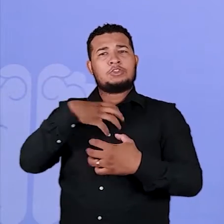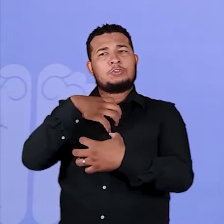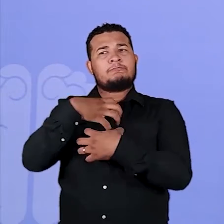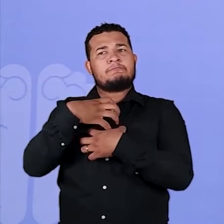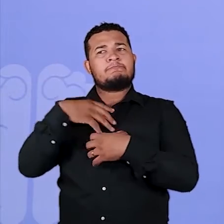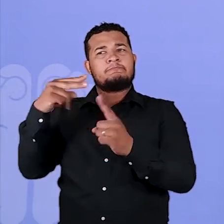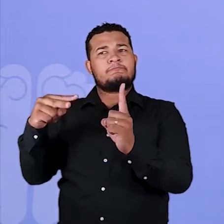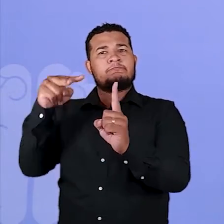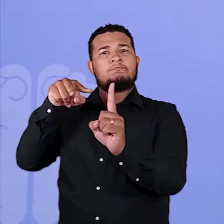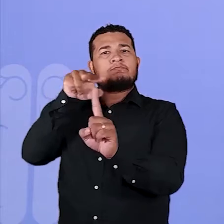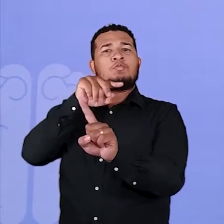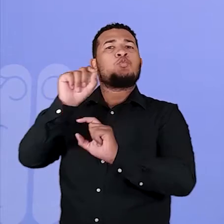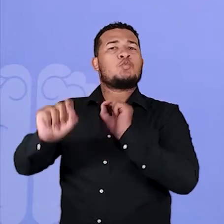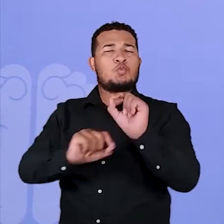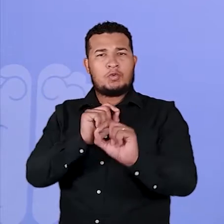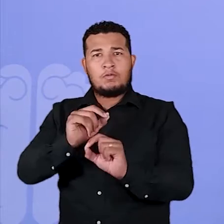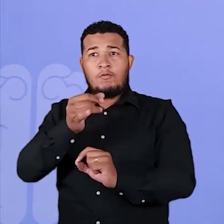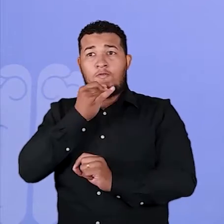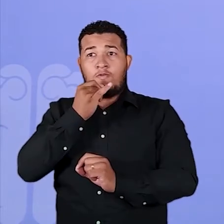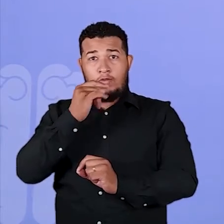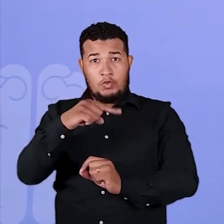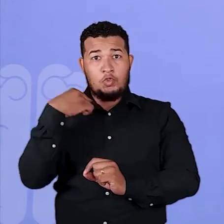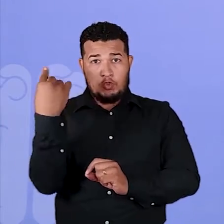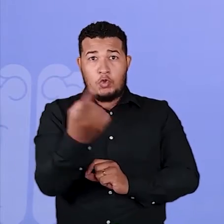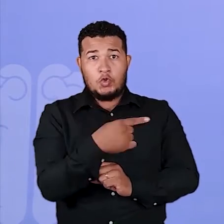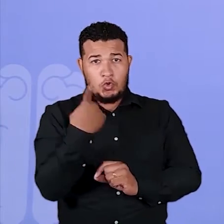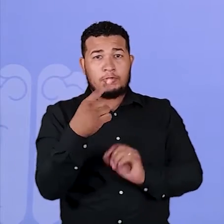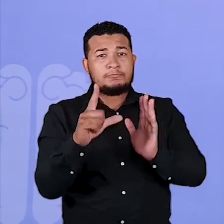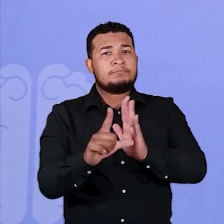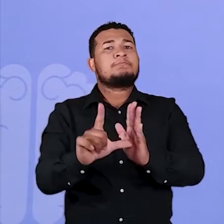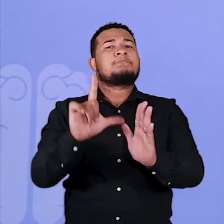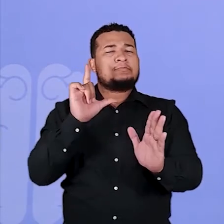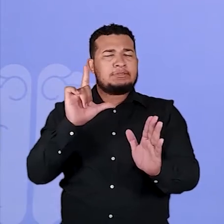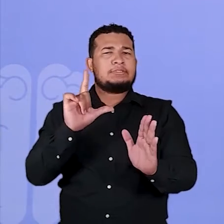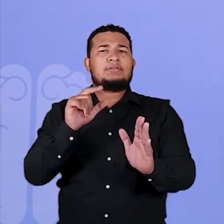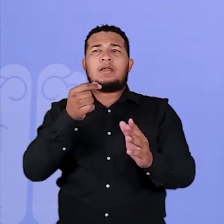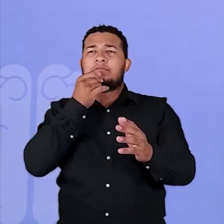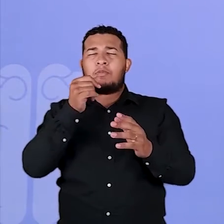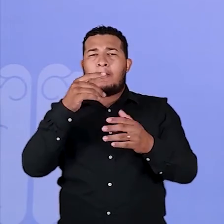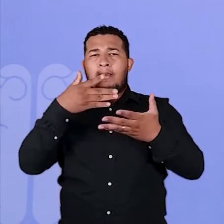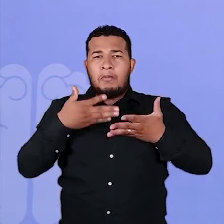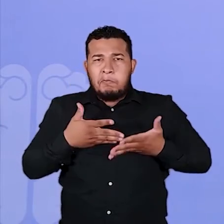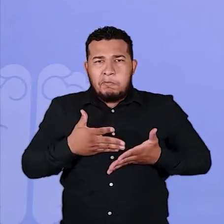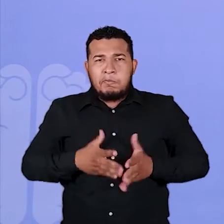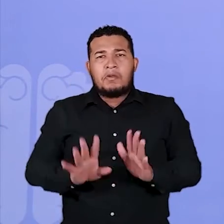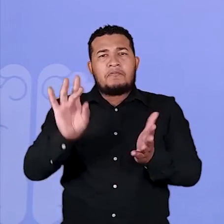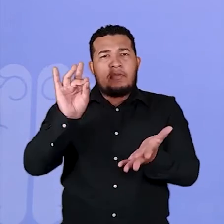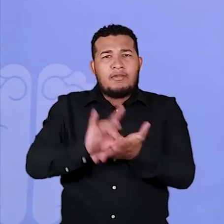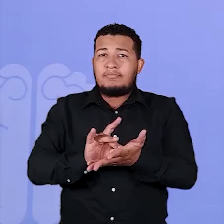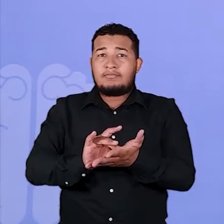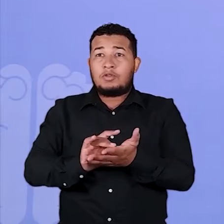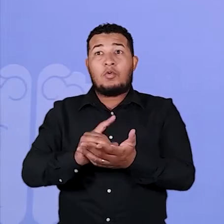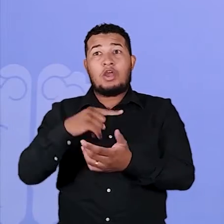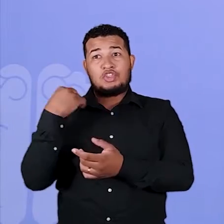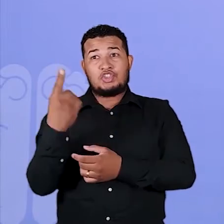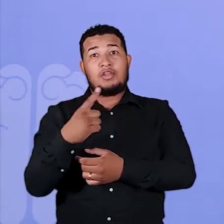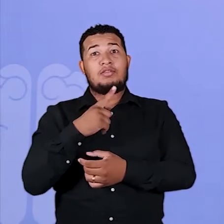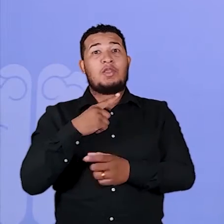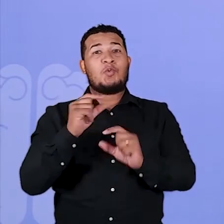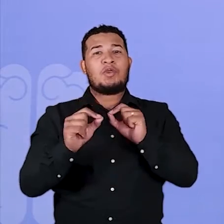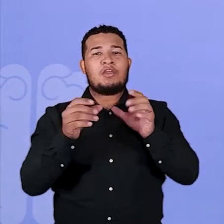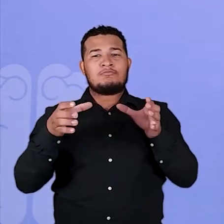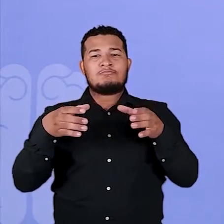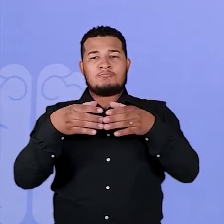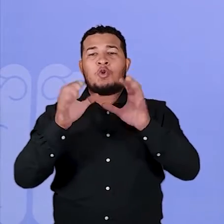essa visão de que nós, antes de sermos indivíduos, nós somos parte de